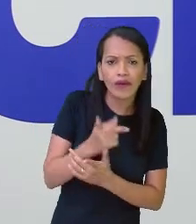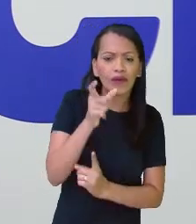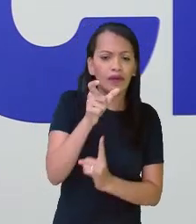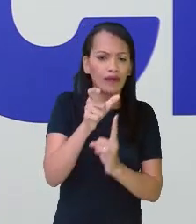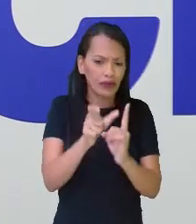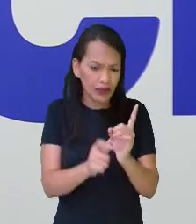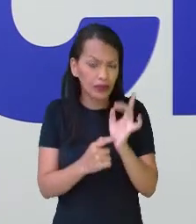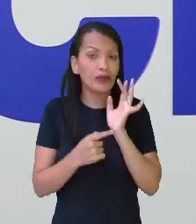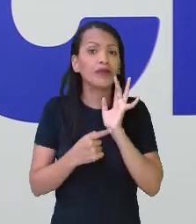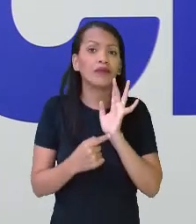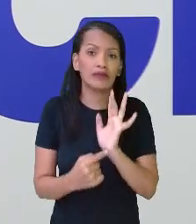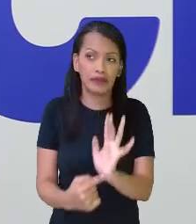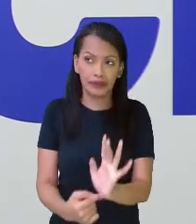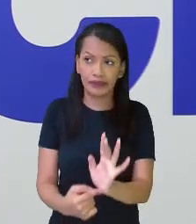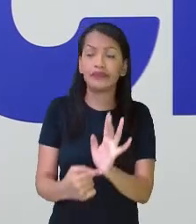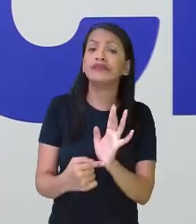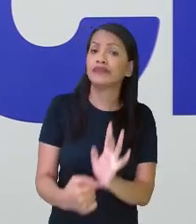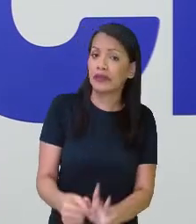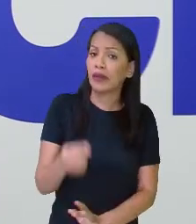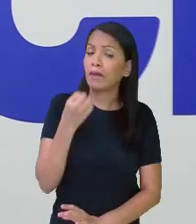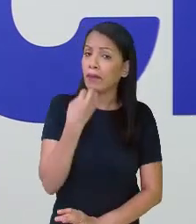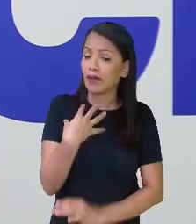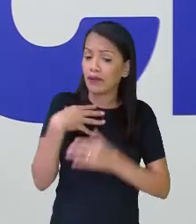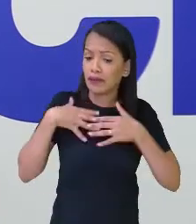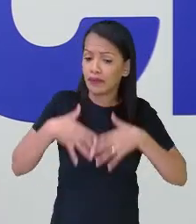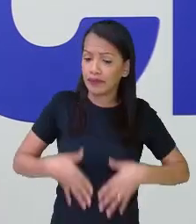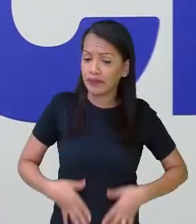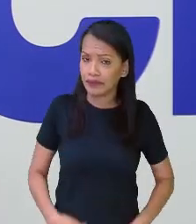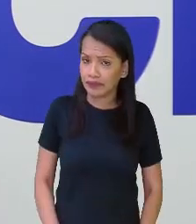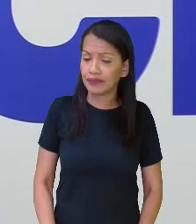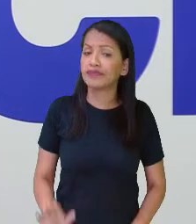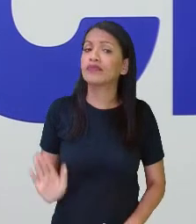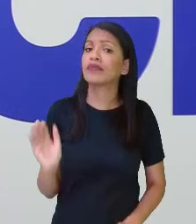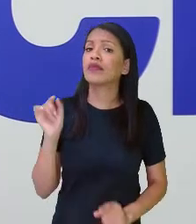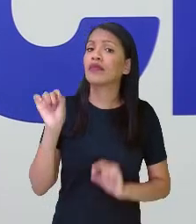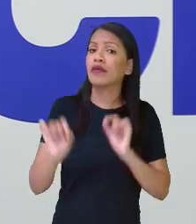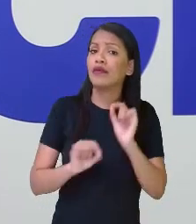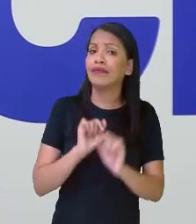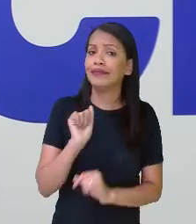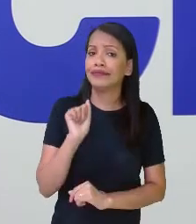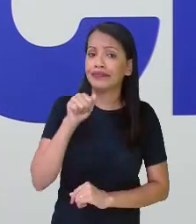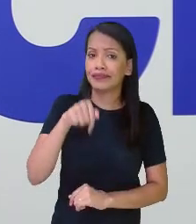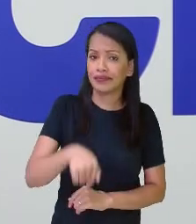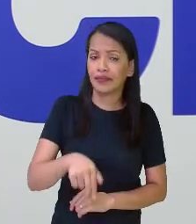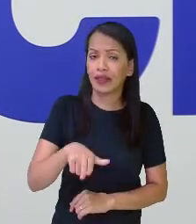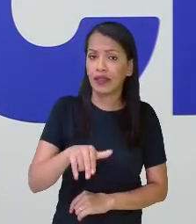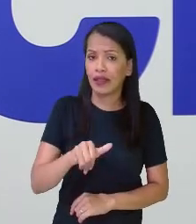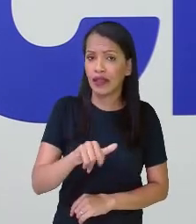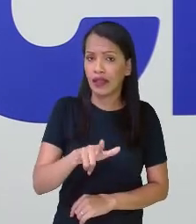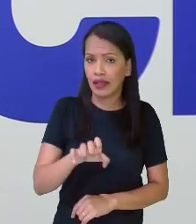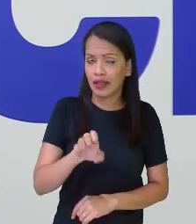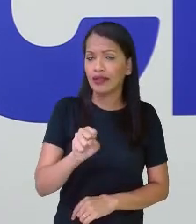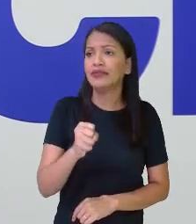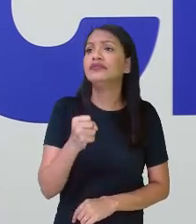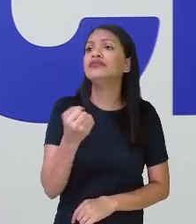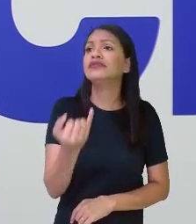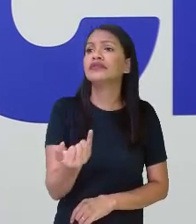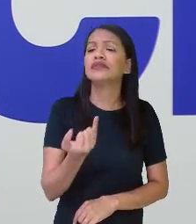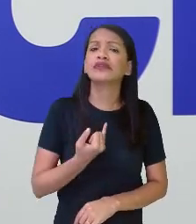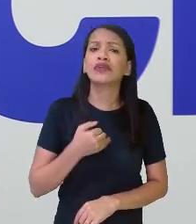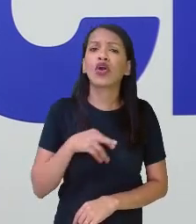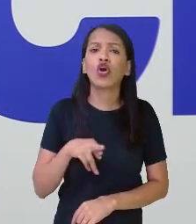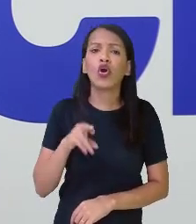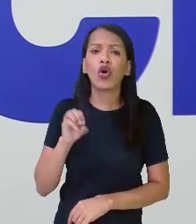você apresentou aí, que estavam bem vestidos, até aqueles falou que era Romeu e Julieta, e